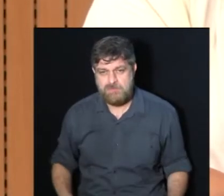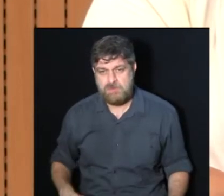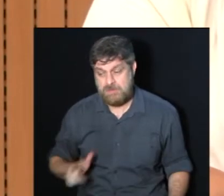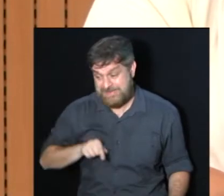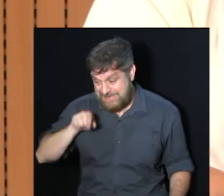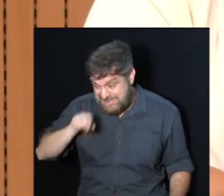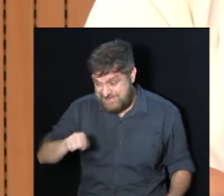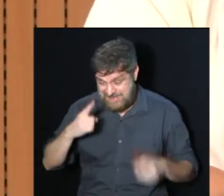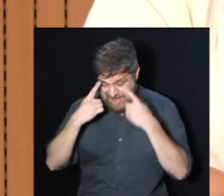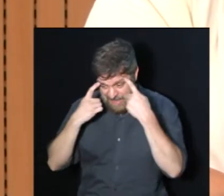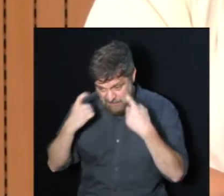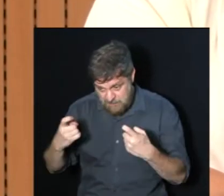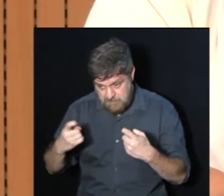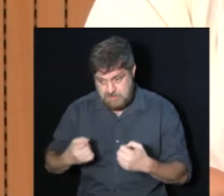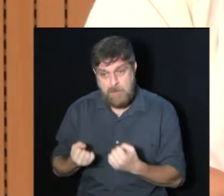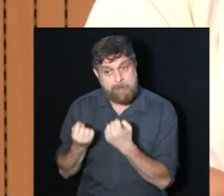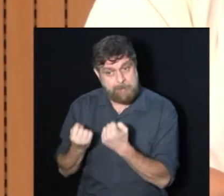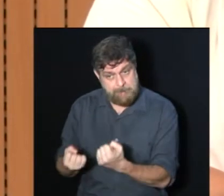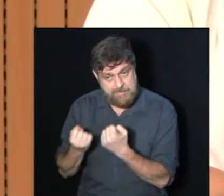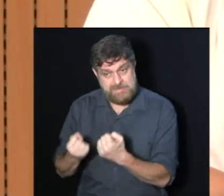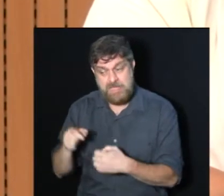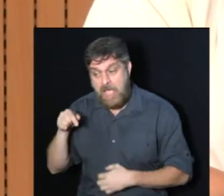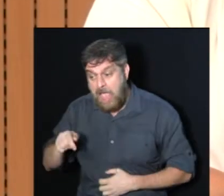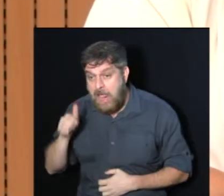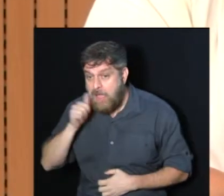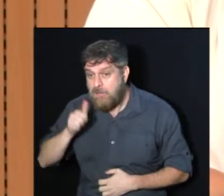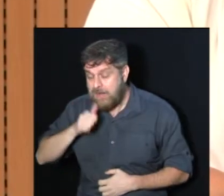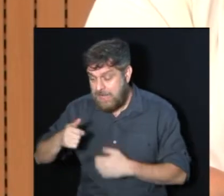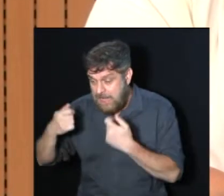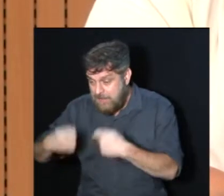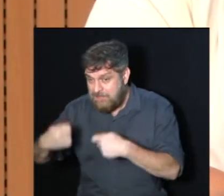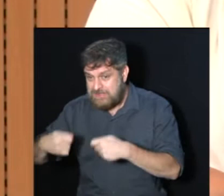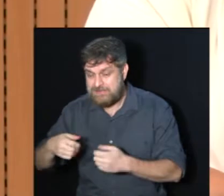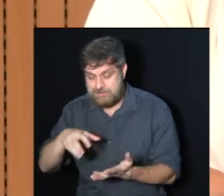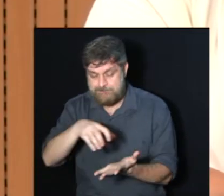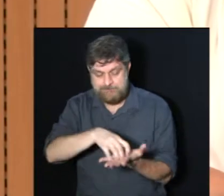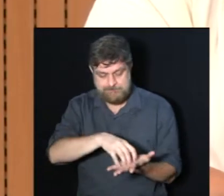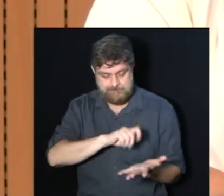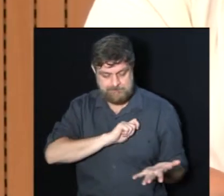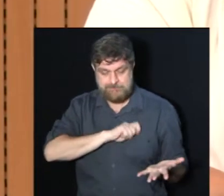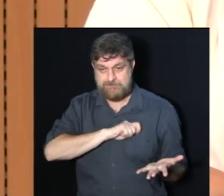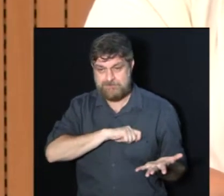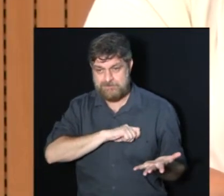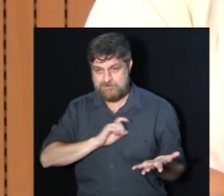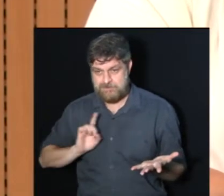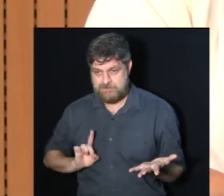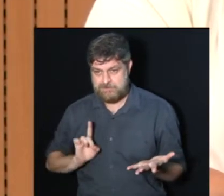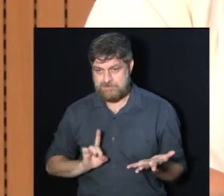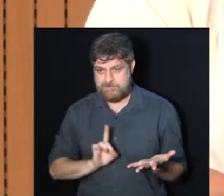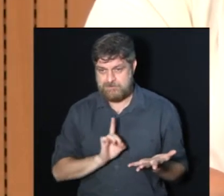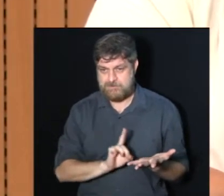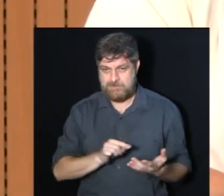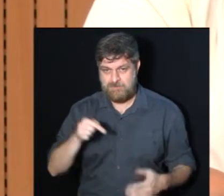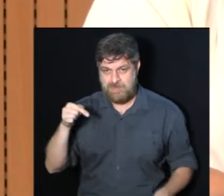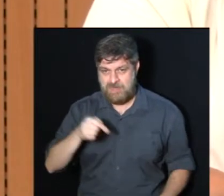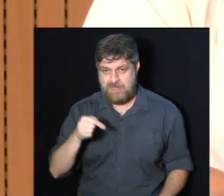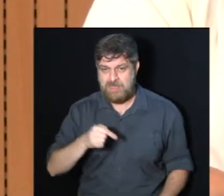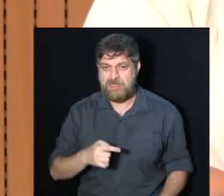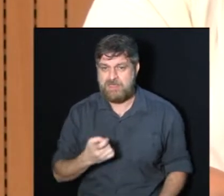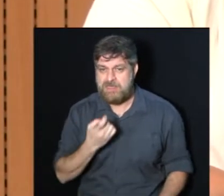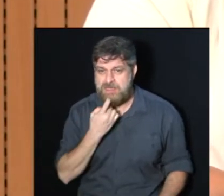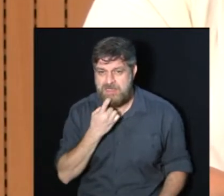da violência, ela tem que ir para... aqui em Campinas, vou falar da minha